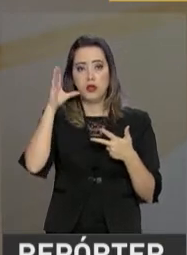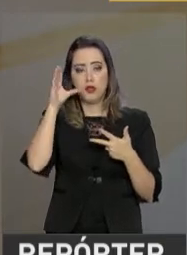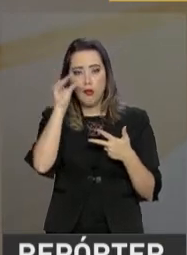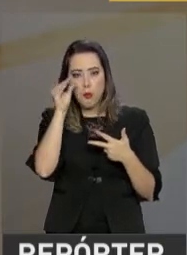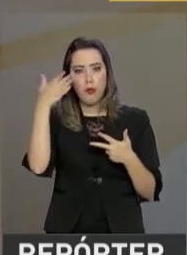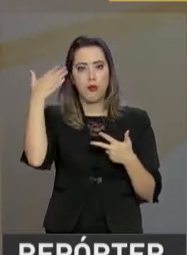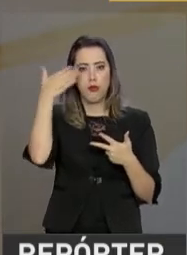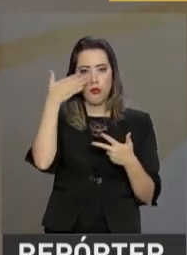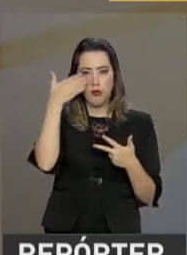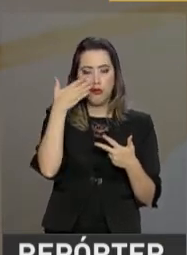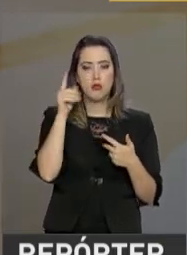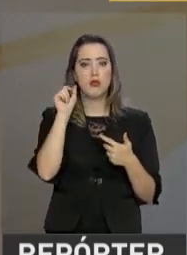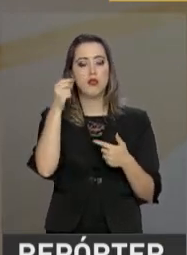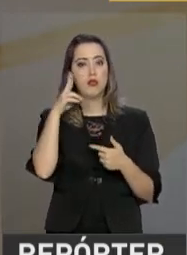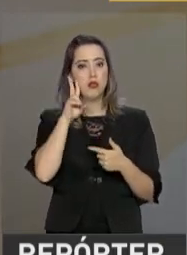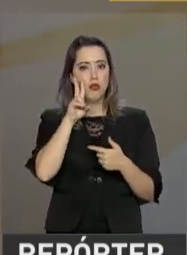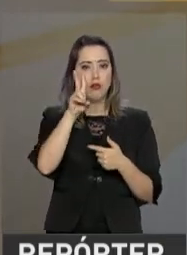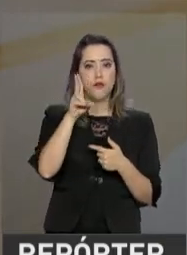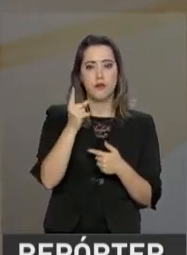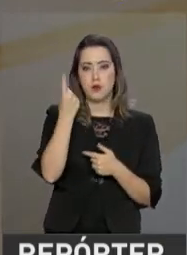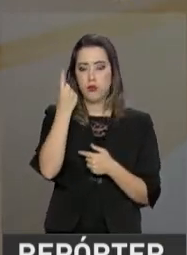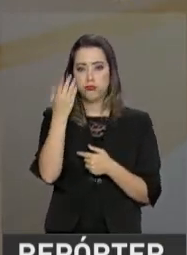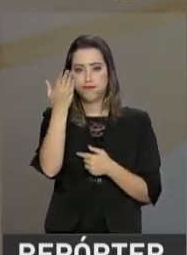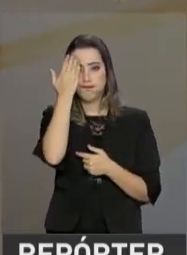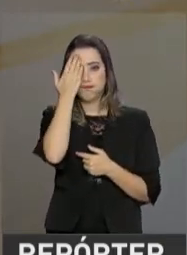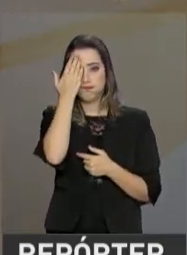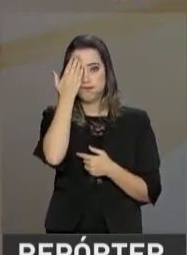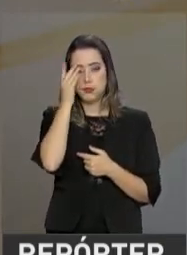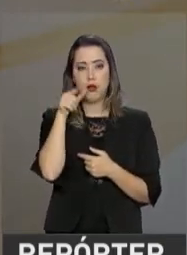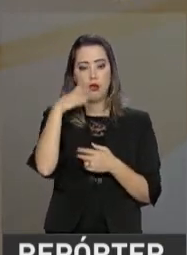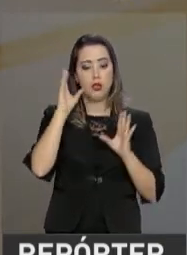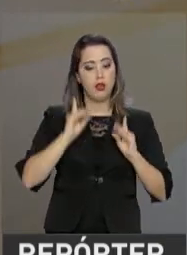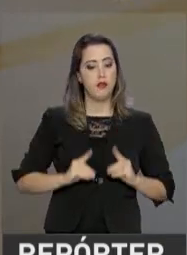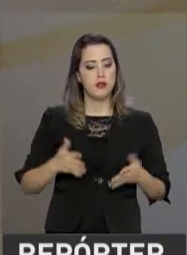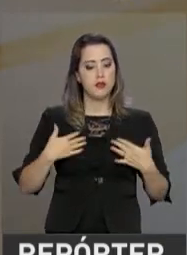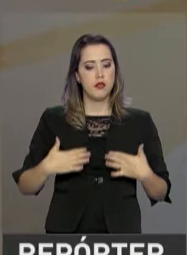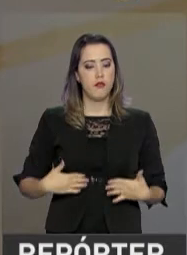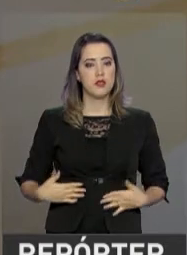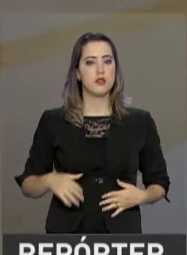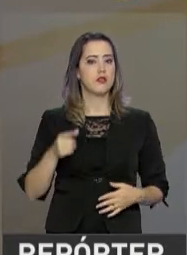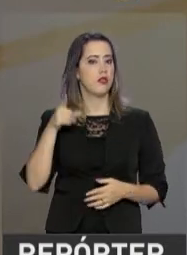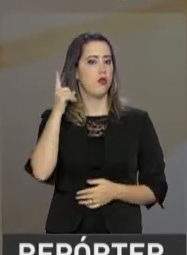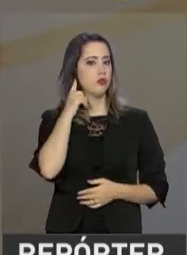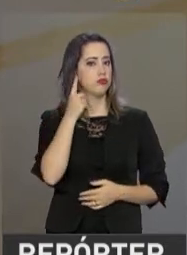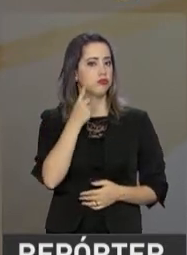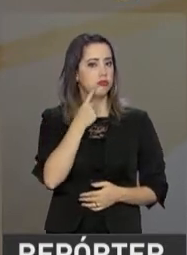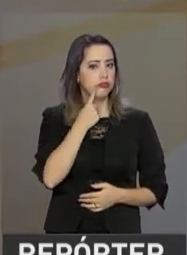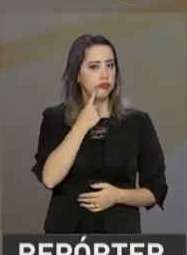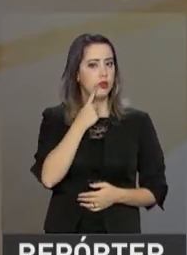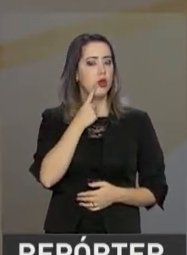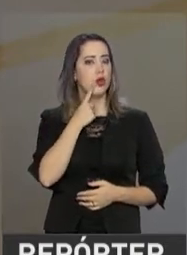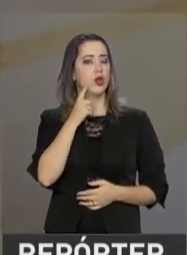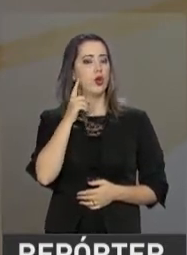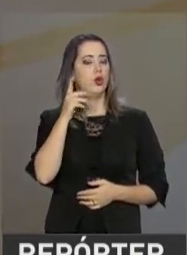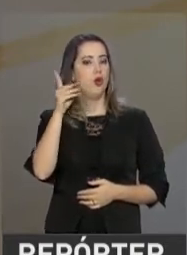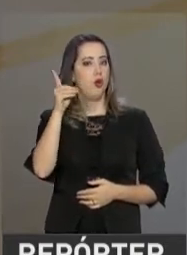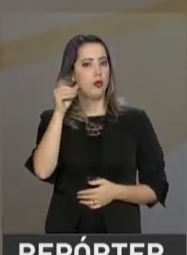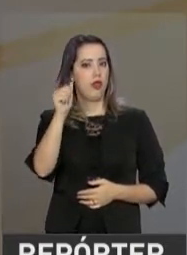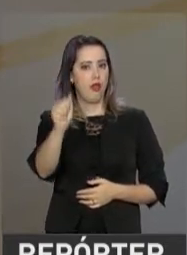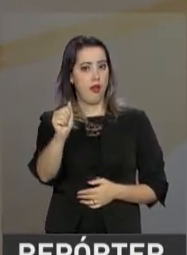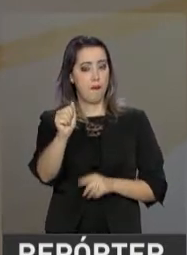cegueira visão monocular deficiência física deficiência auditiva surdez deficiência